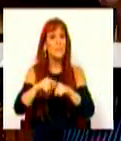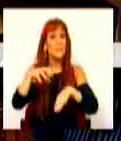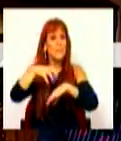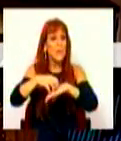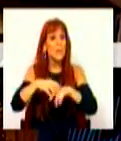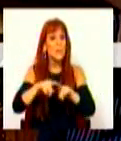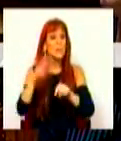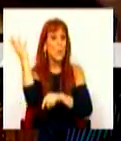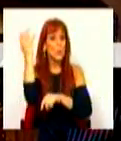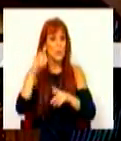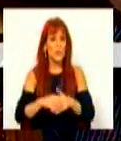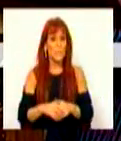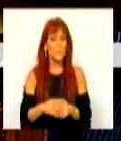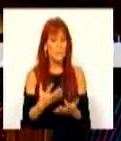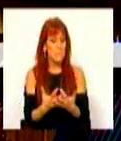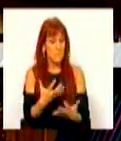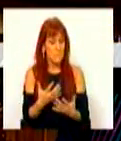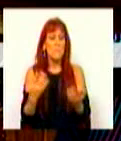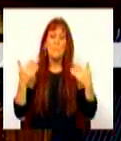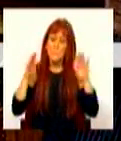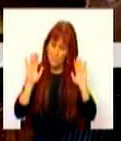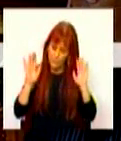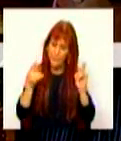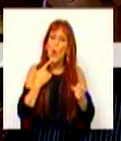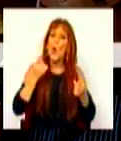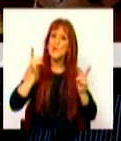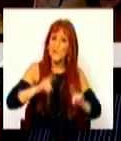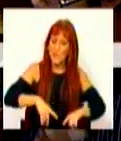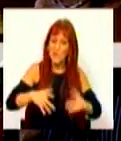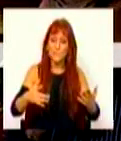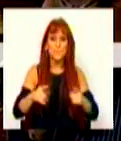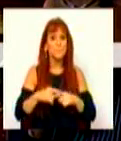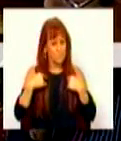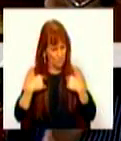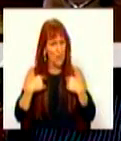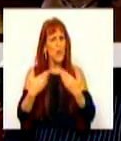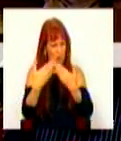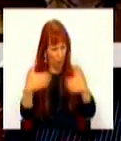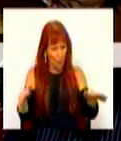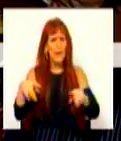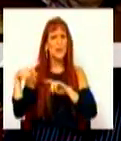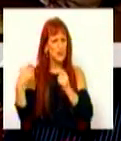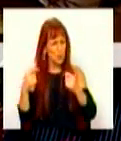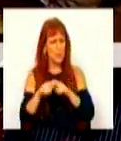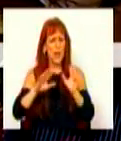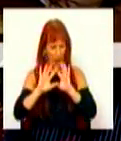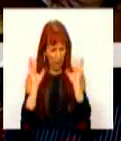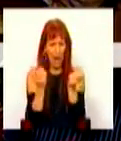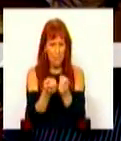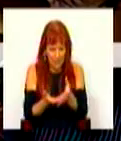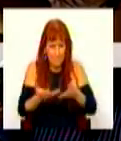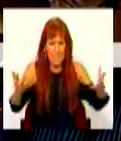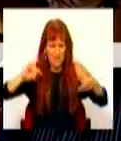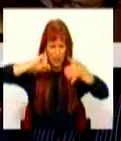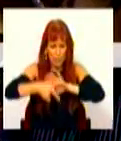e equipamentos culturais. Sublinhamos, no entanto, e mais uma vez, que estamos abertos a uma discussão mais ampla e